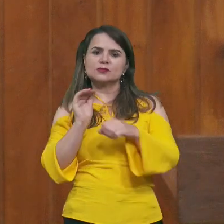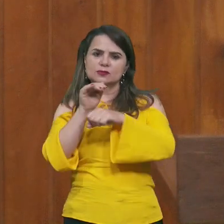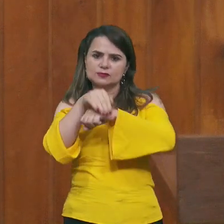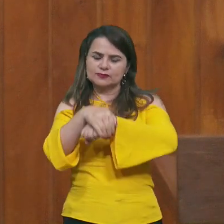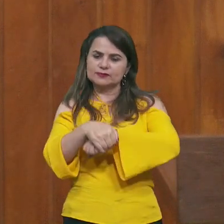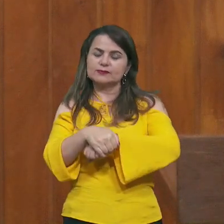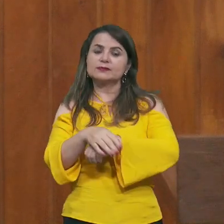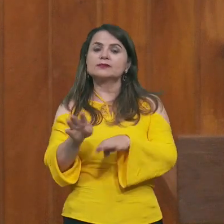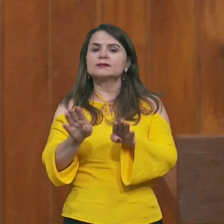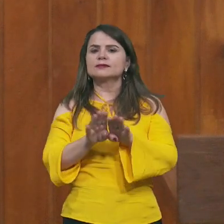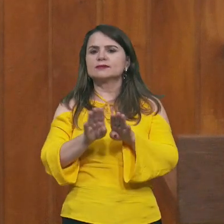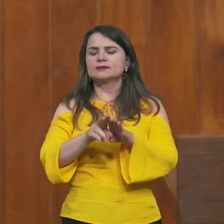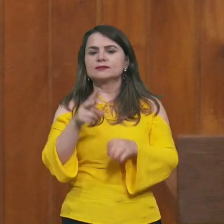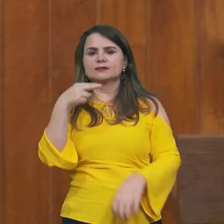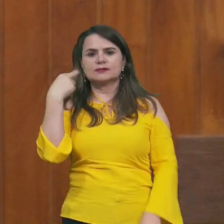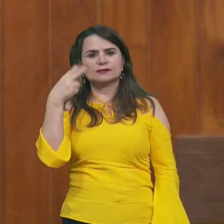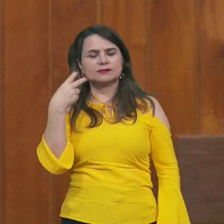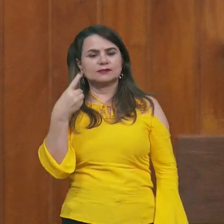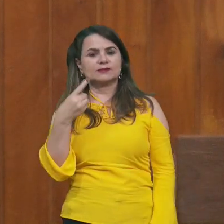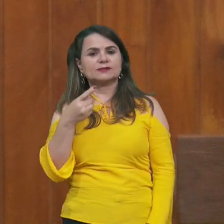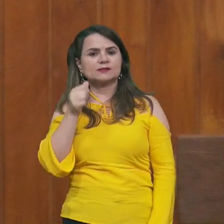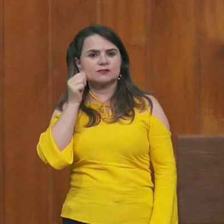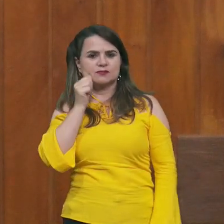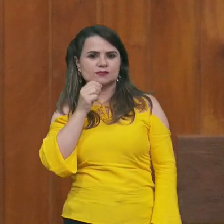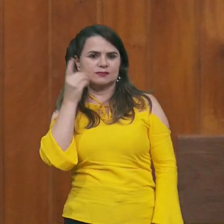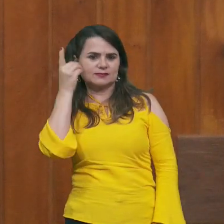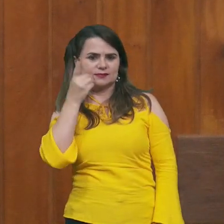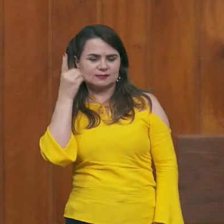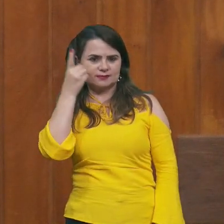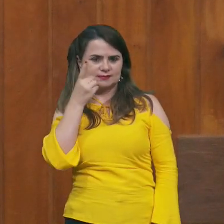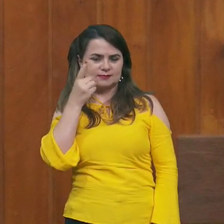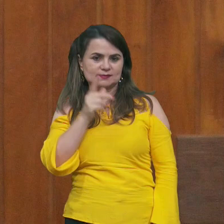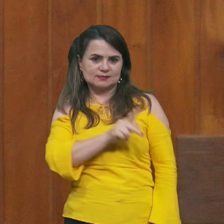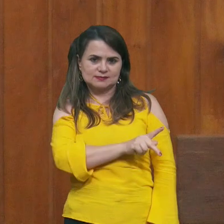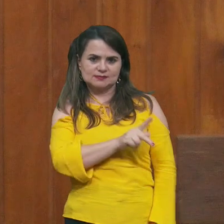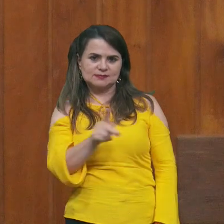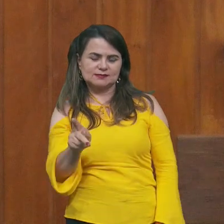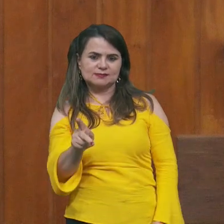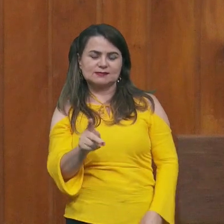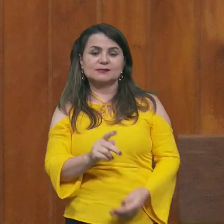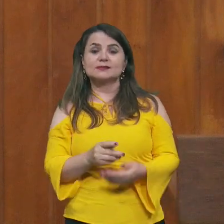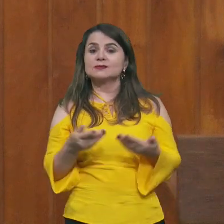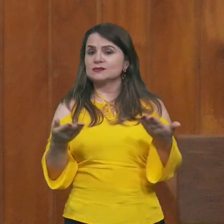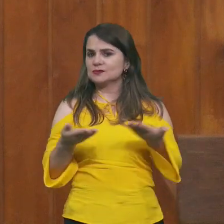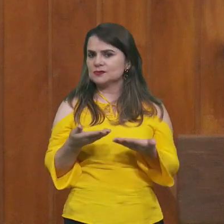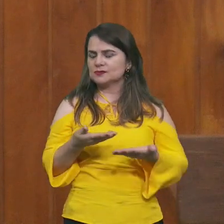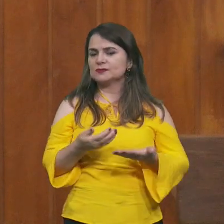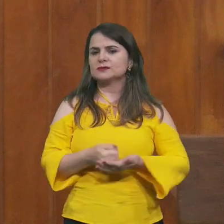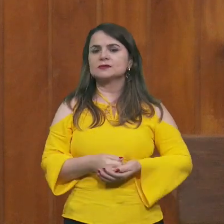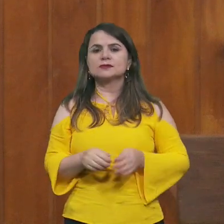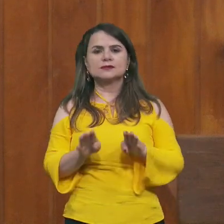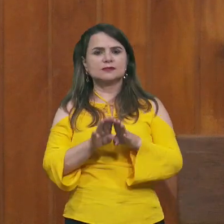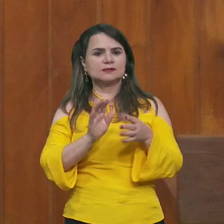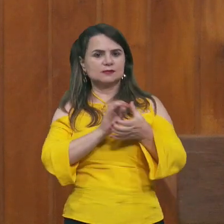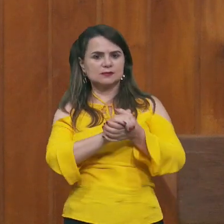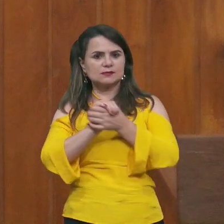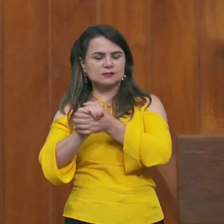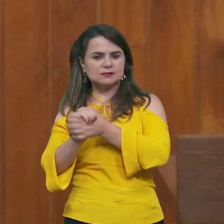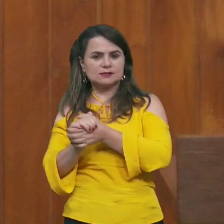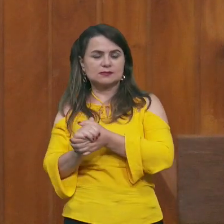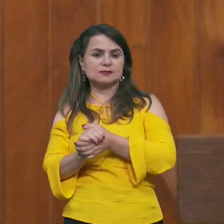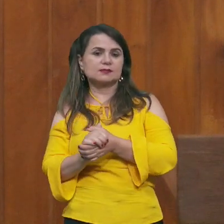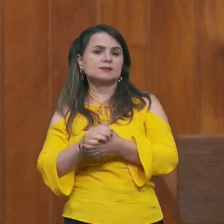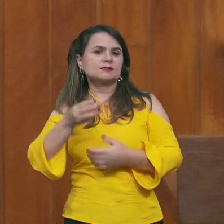nossa querida vereadora Daniela, hoje como presidente, na figura de quem eu quero cumprimentar o nosso presidente